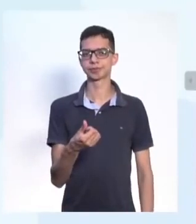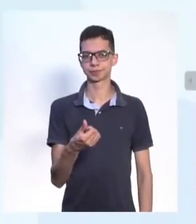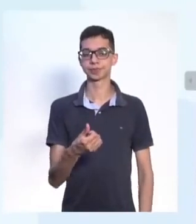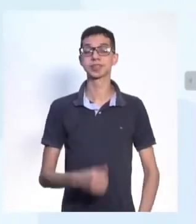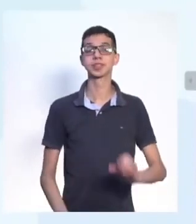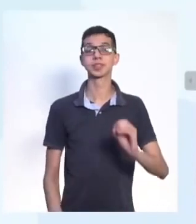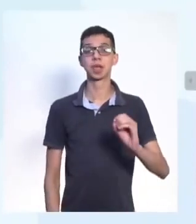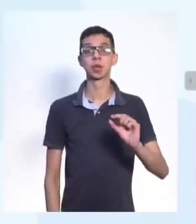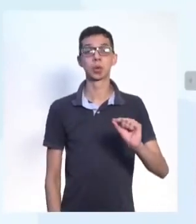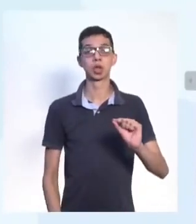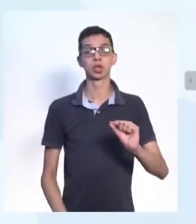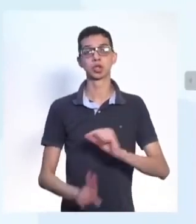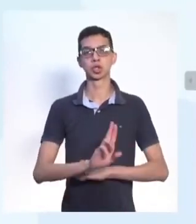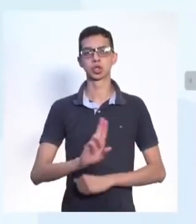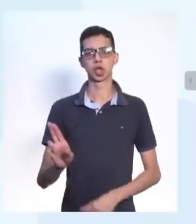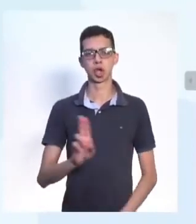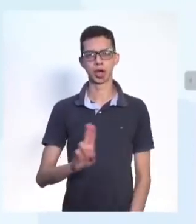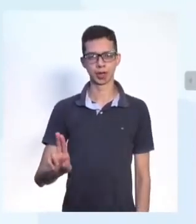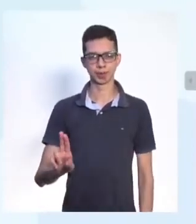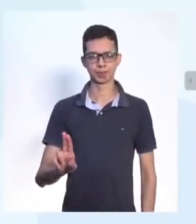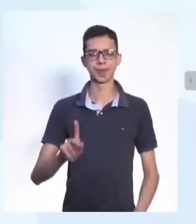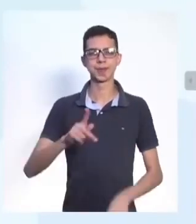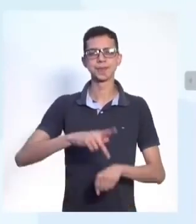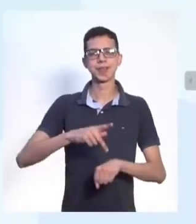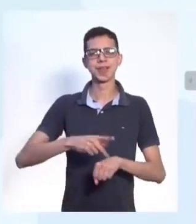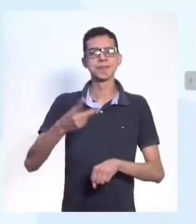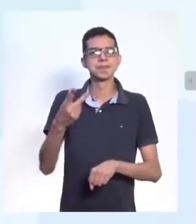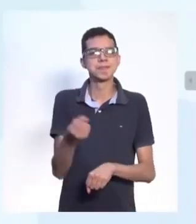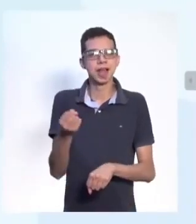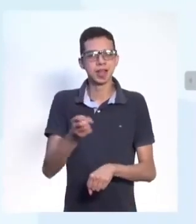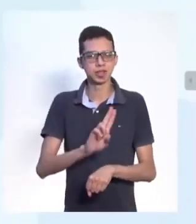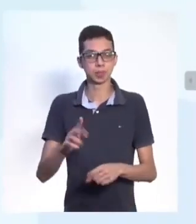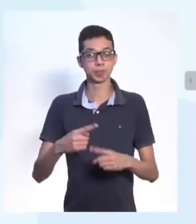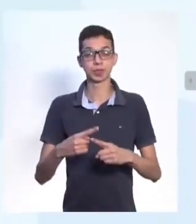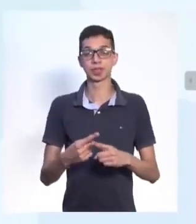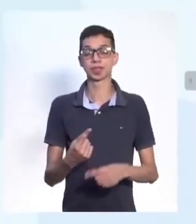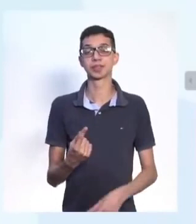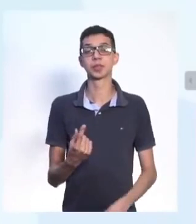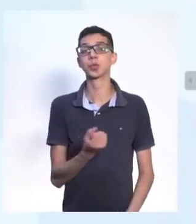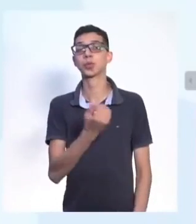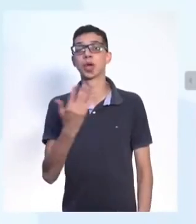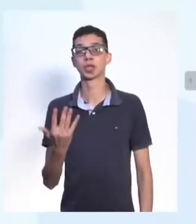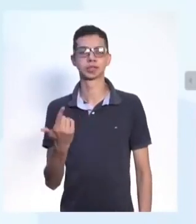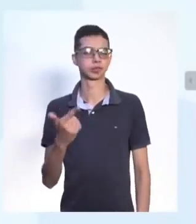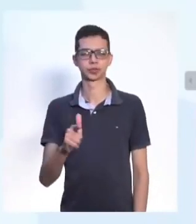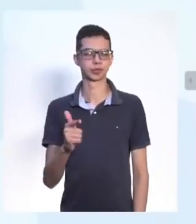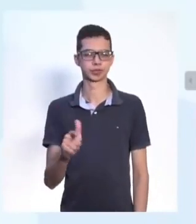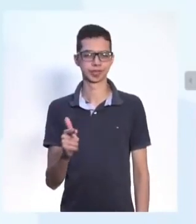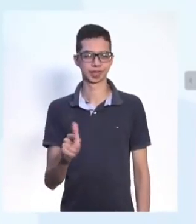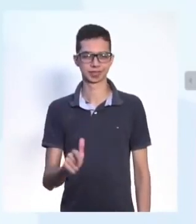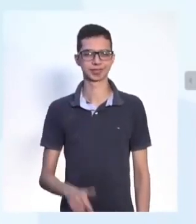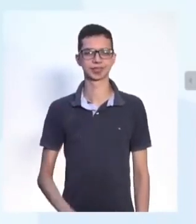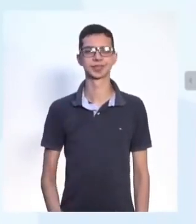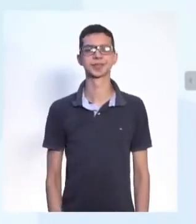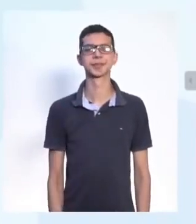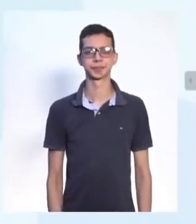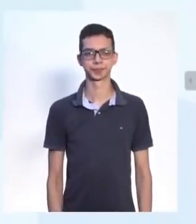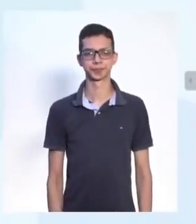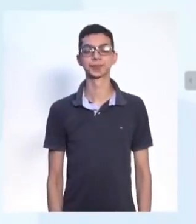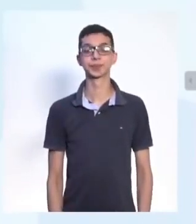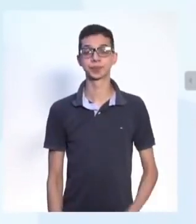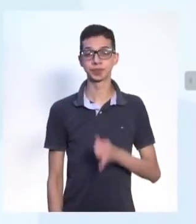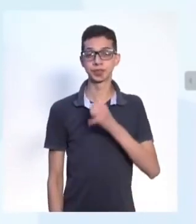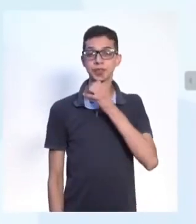chama de pedra branca, né? No caso ali, ela não tem valor. Que seria mais ou menos, né? Essa daqui, só que